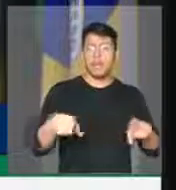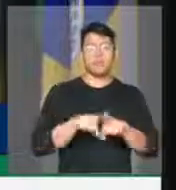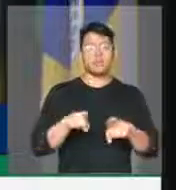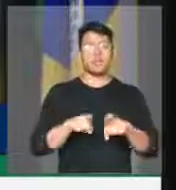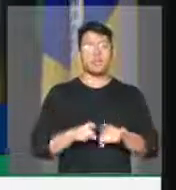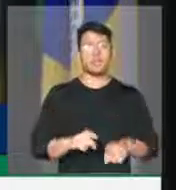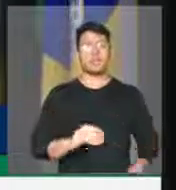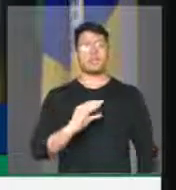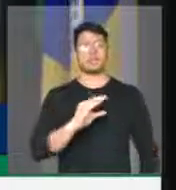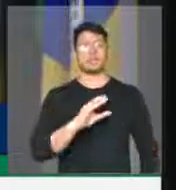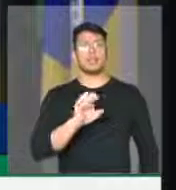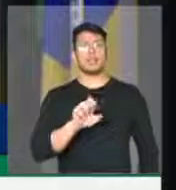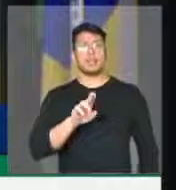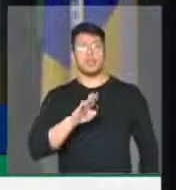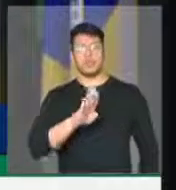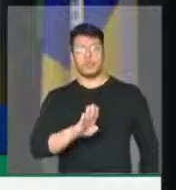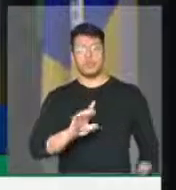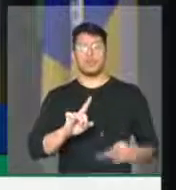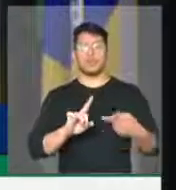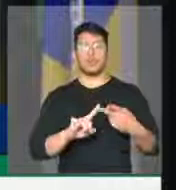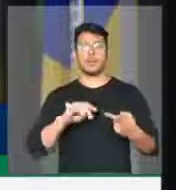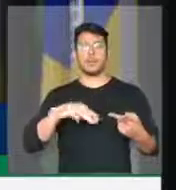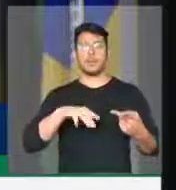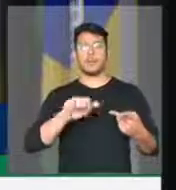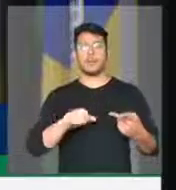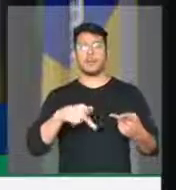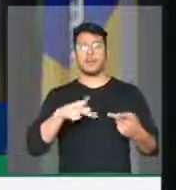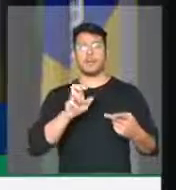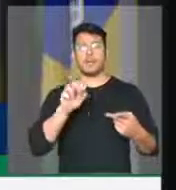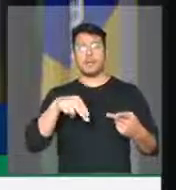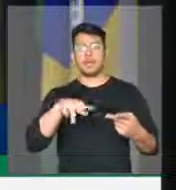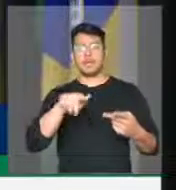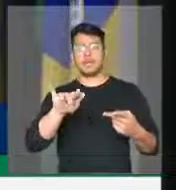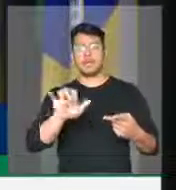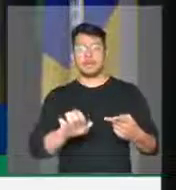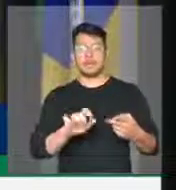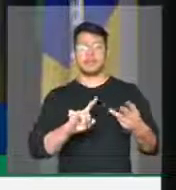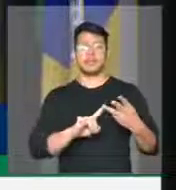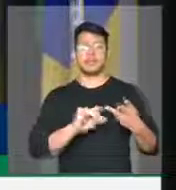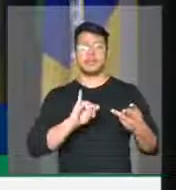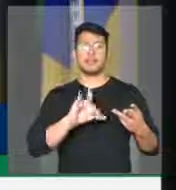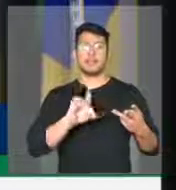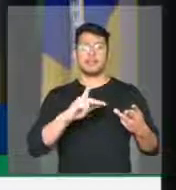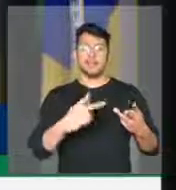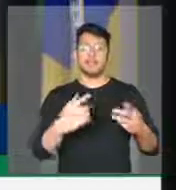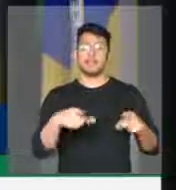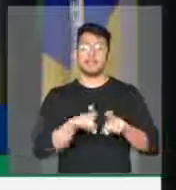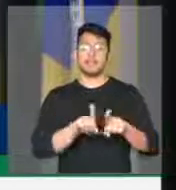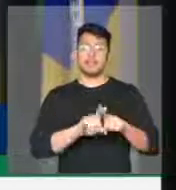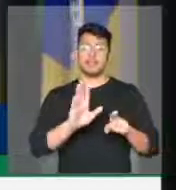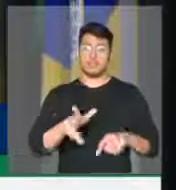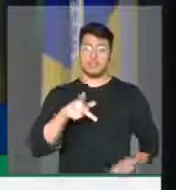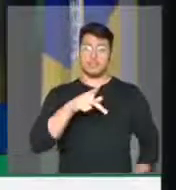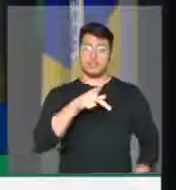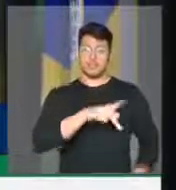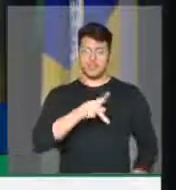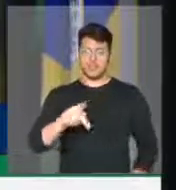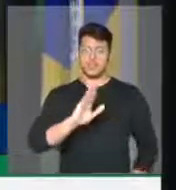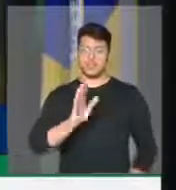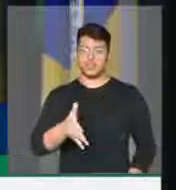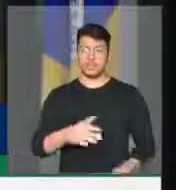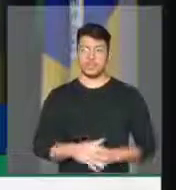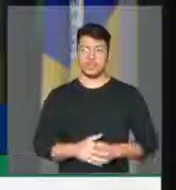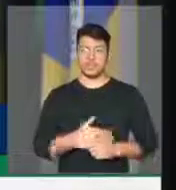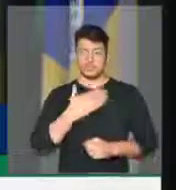Universidade Mackenzie e no IDP, aqui em Brasília, porque ela presidia também a Academia Nacional de